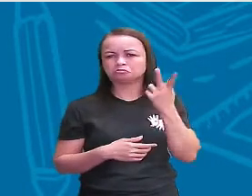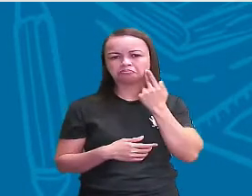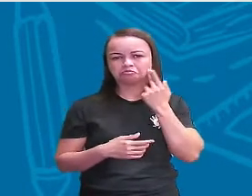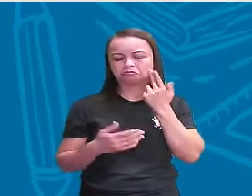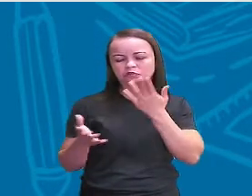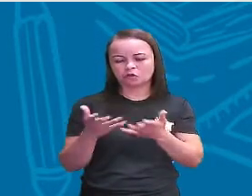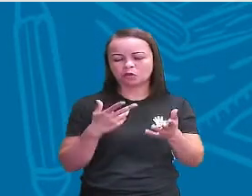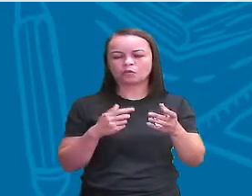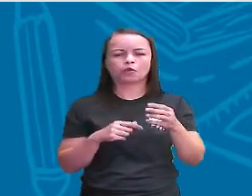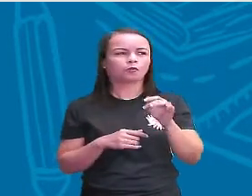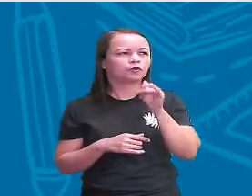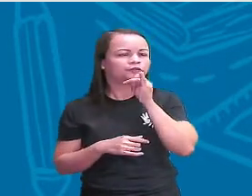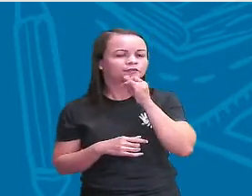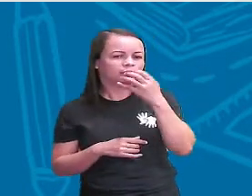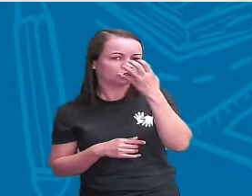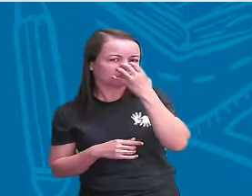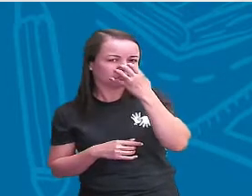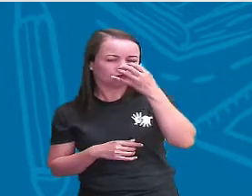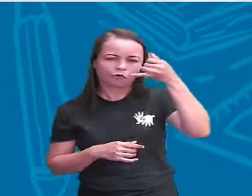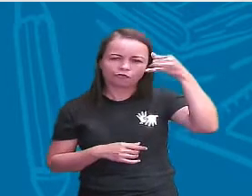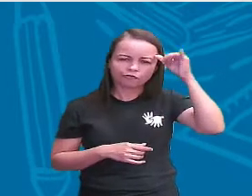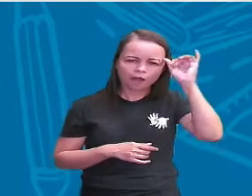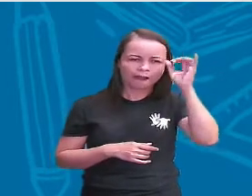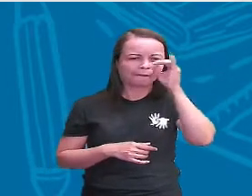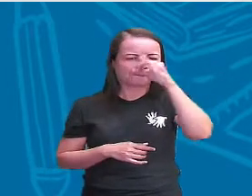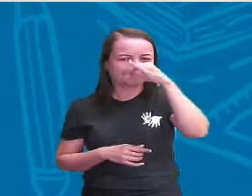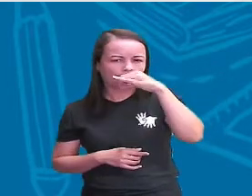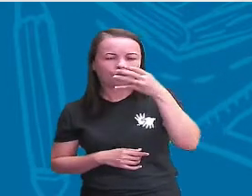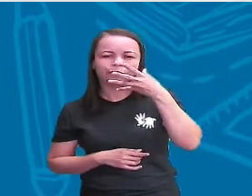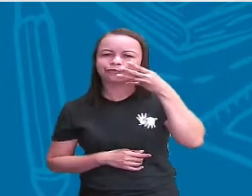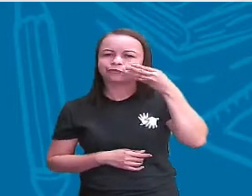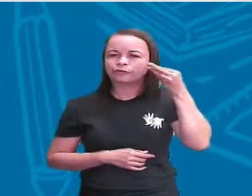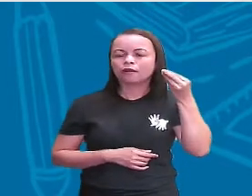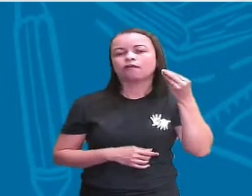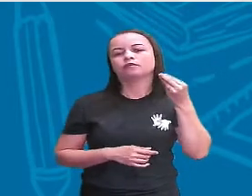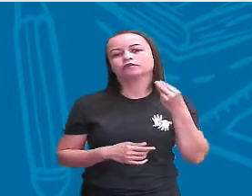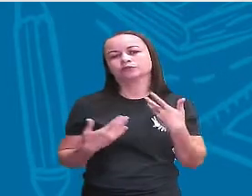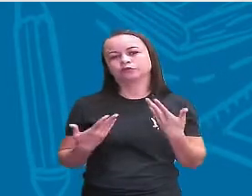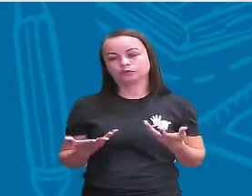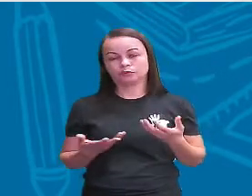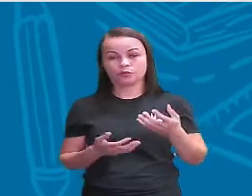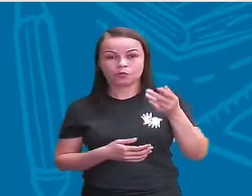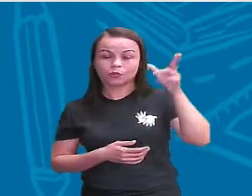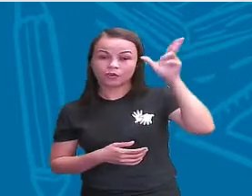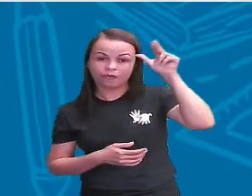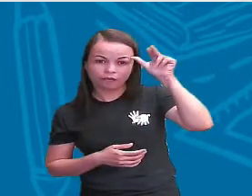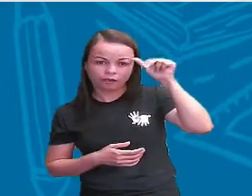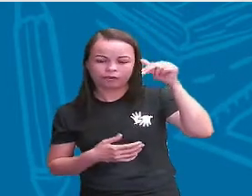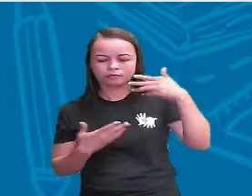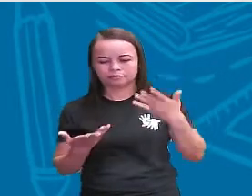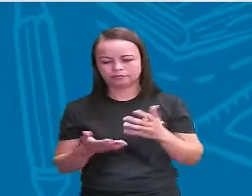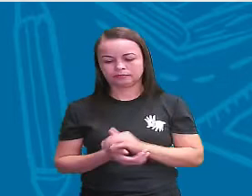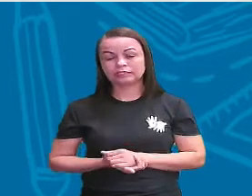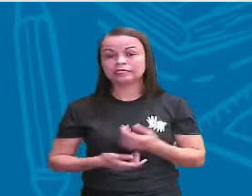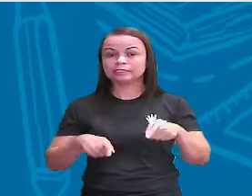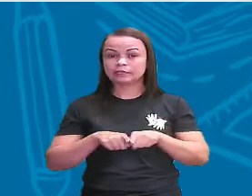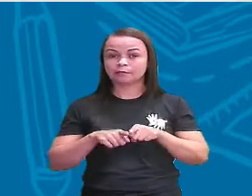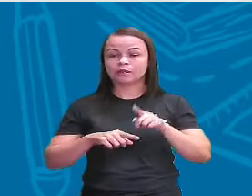nomes de animais, cachorro, vaca, porco, gato, tá? Cavalo. E